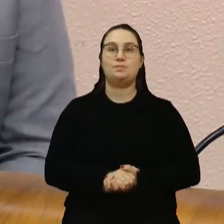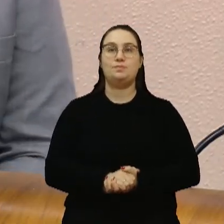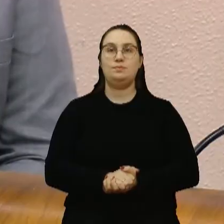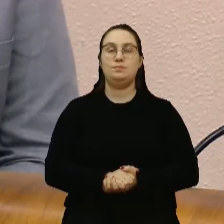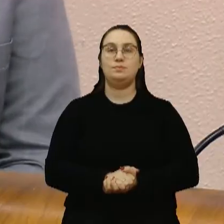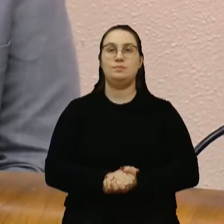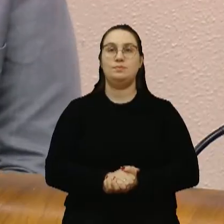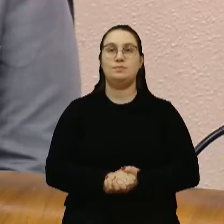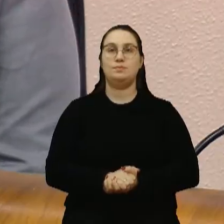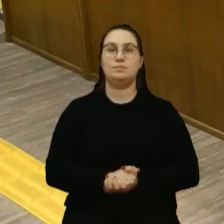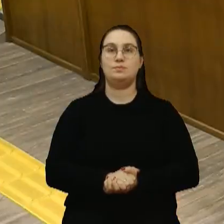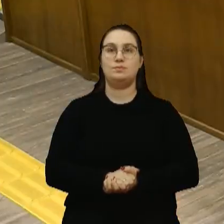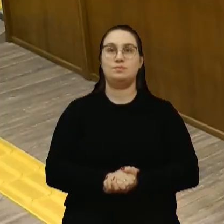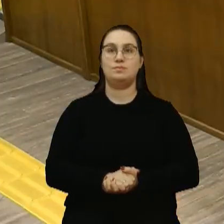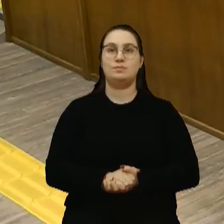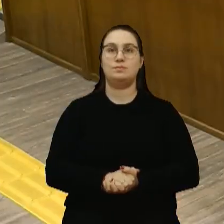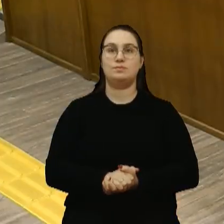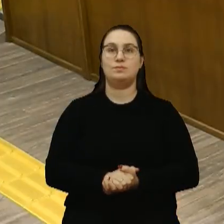tribuna.